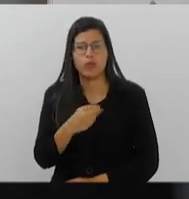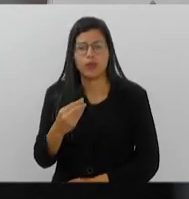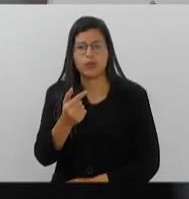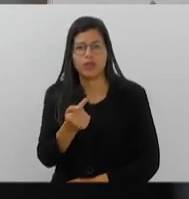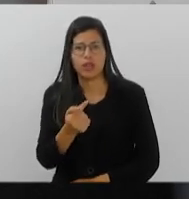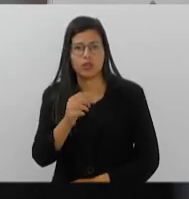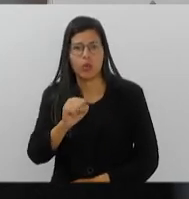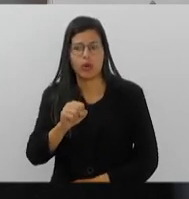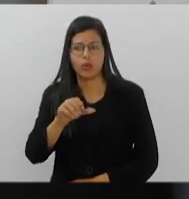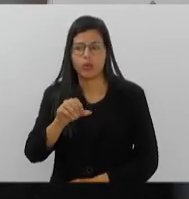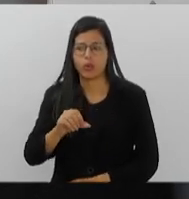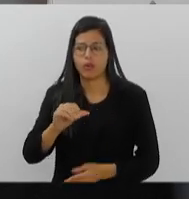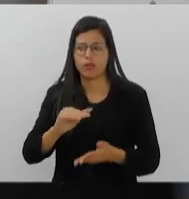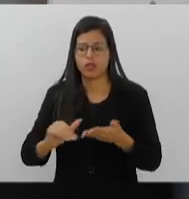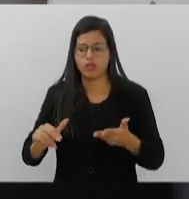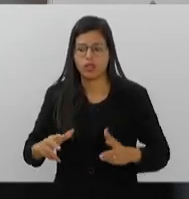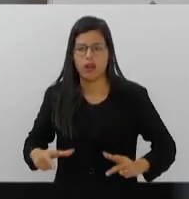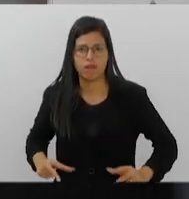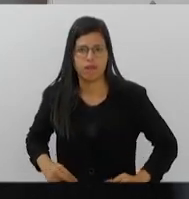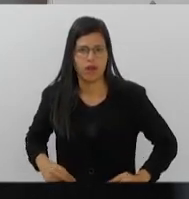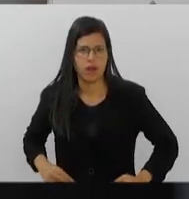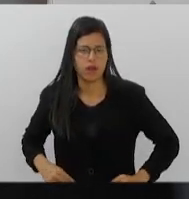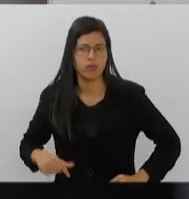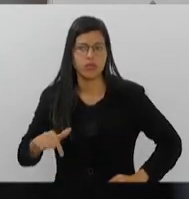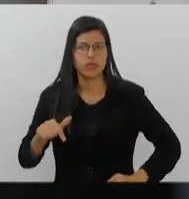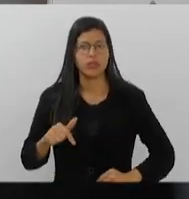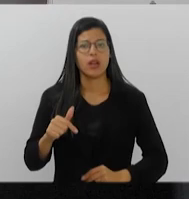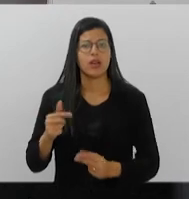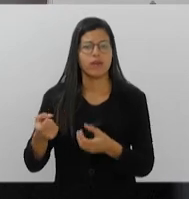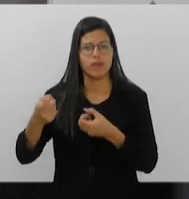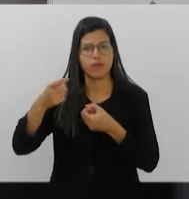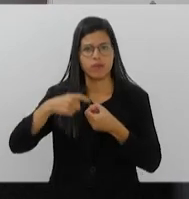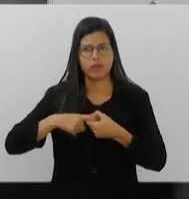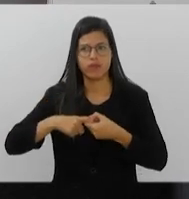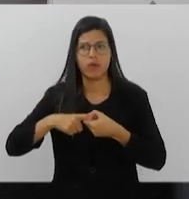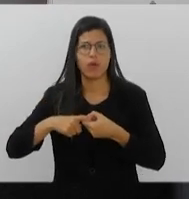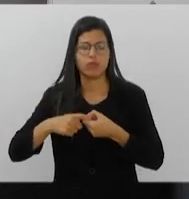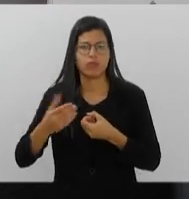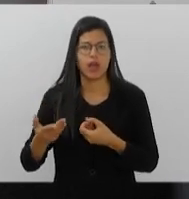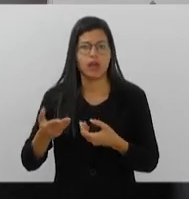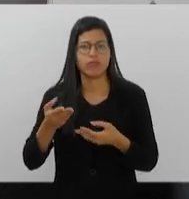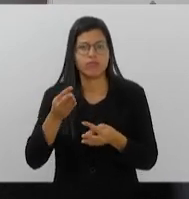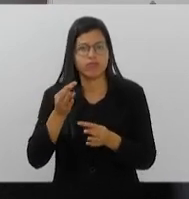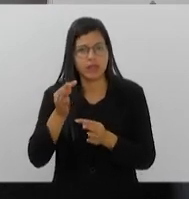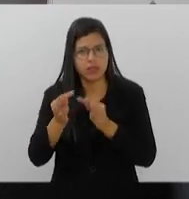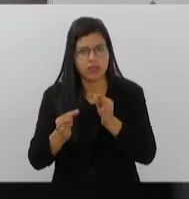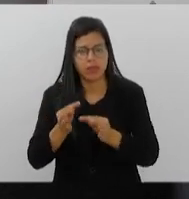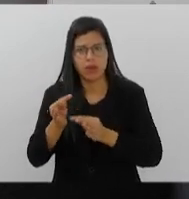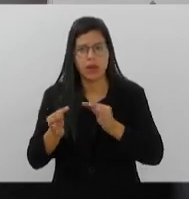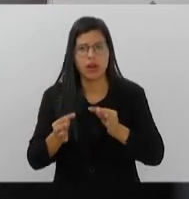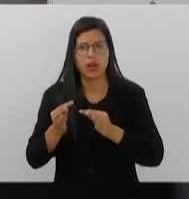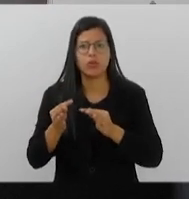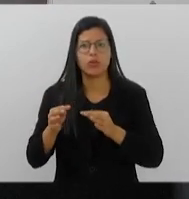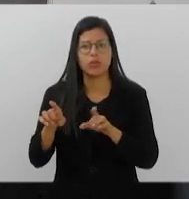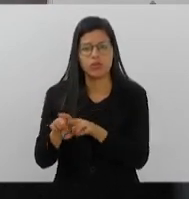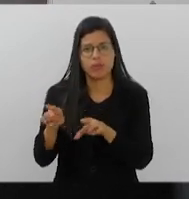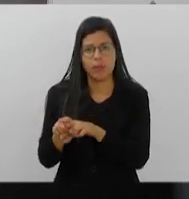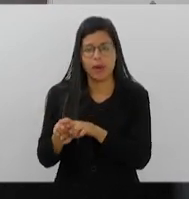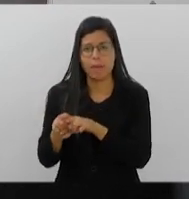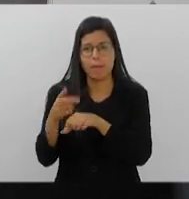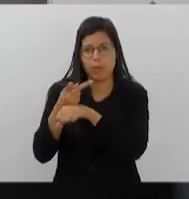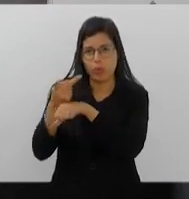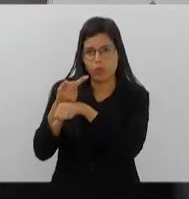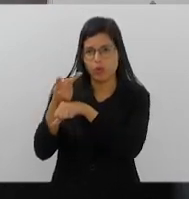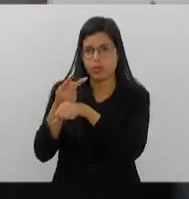7, 8, 9 anos, 10 anos, e ele para de ser atendido na determinada clínica ou porque o plano de saúde não cobre, ele busca auxílio no SUS, e a gente sabe